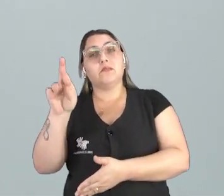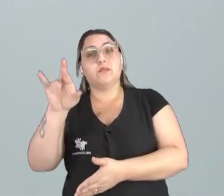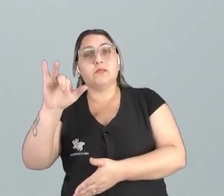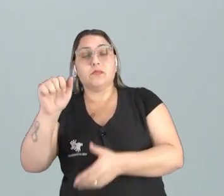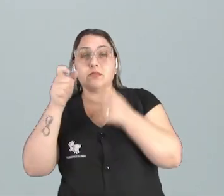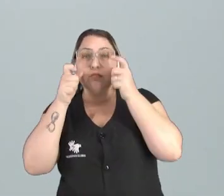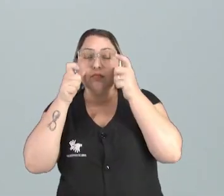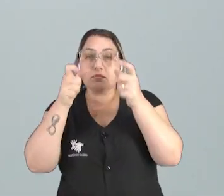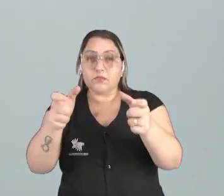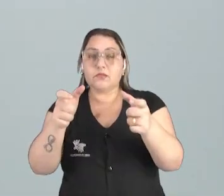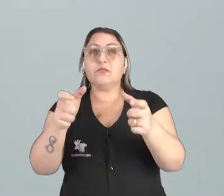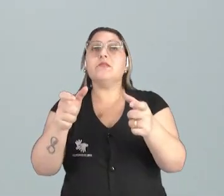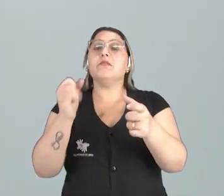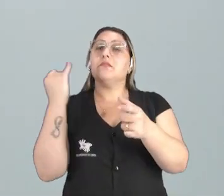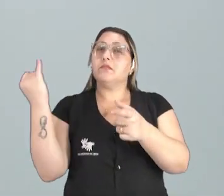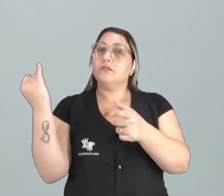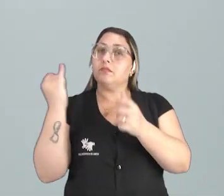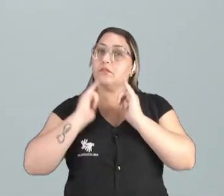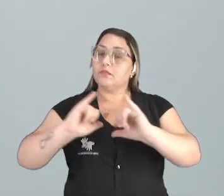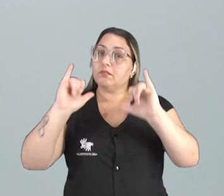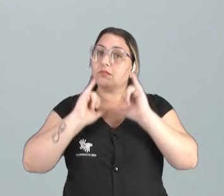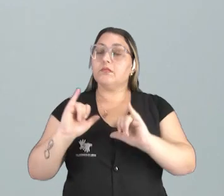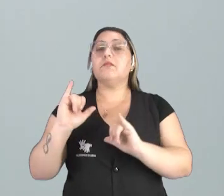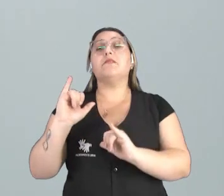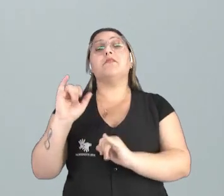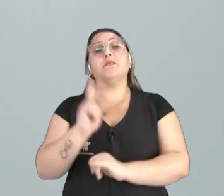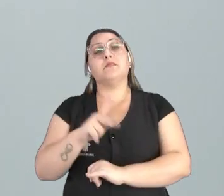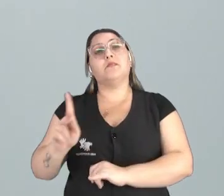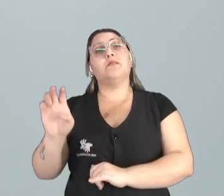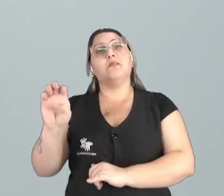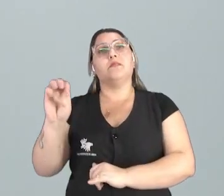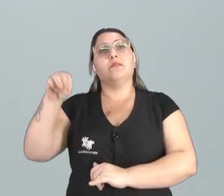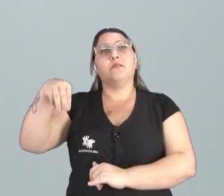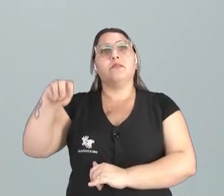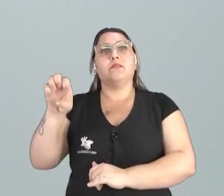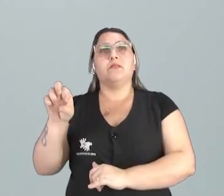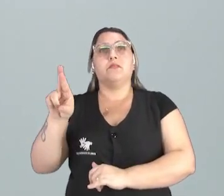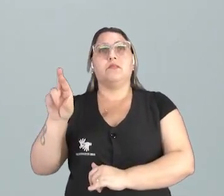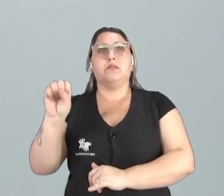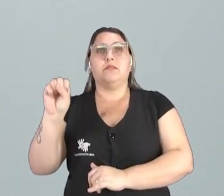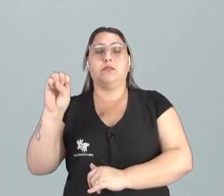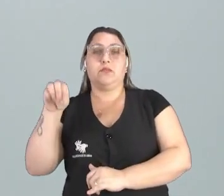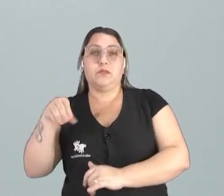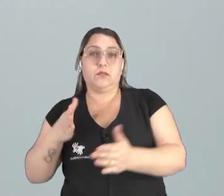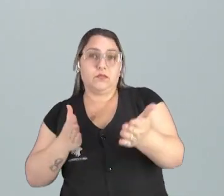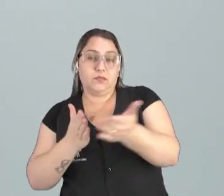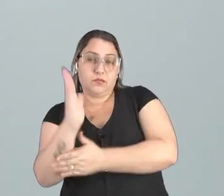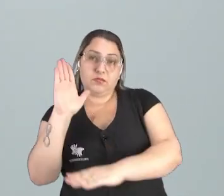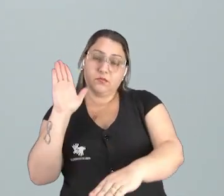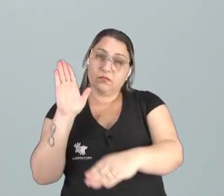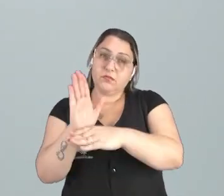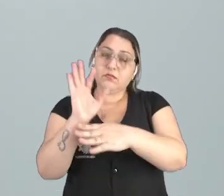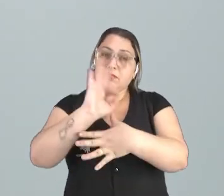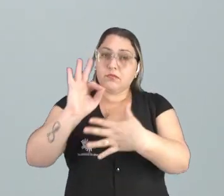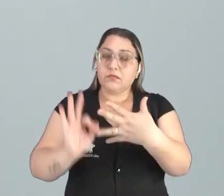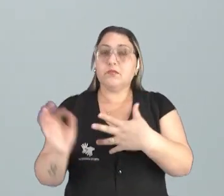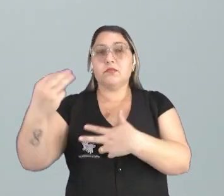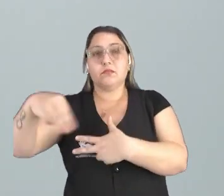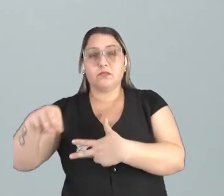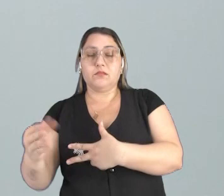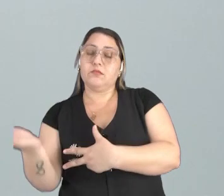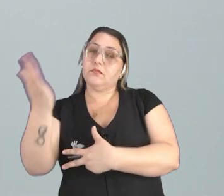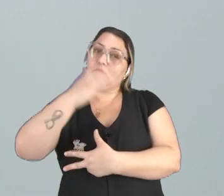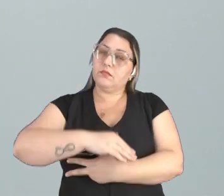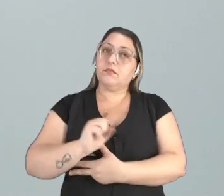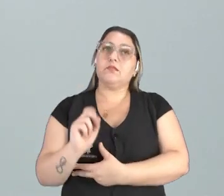bem atento a essa informação, certo? Sou o professor Emerson e vou te ajudar a passar no Enem em matemática. Vem comigo, ok? Então vamos